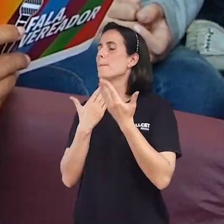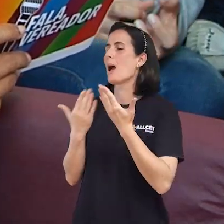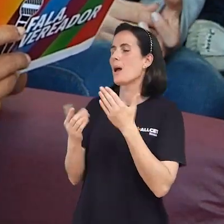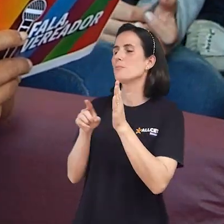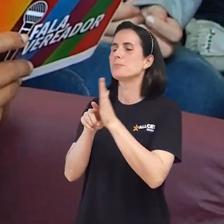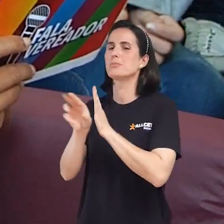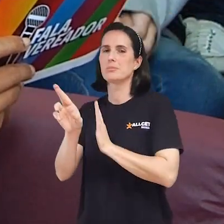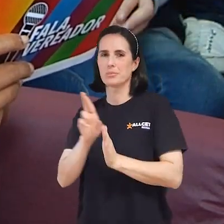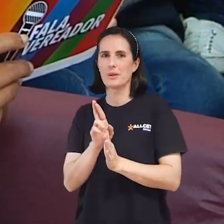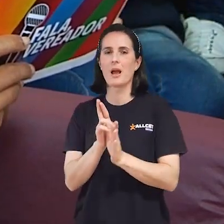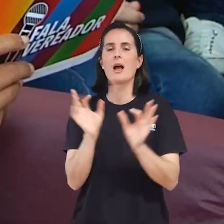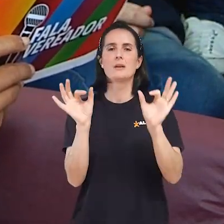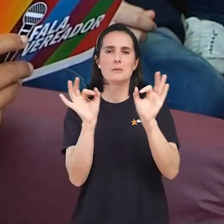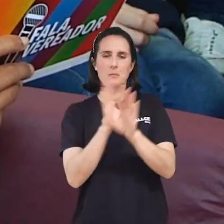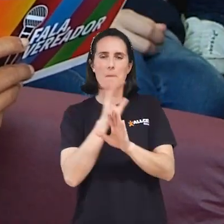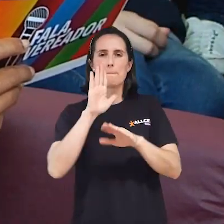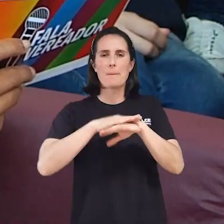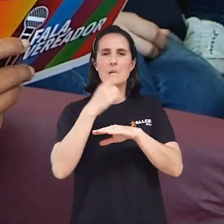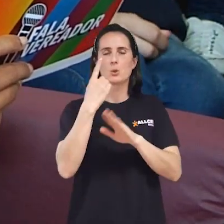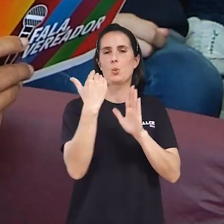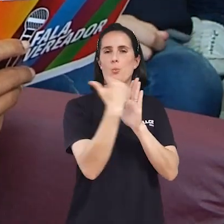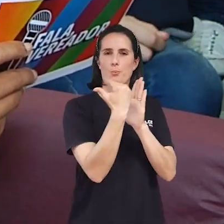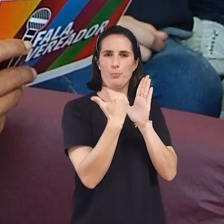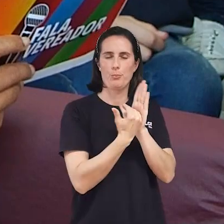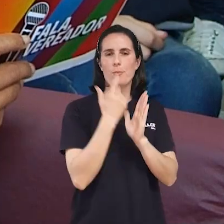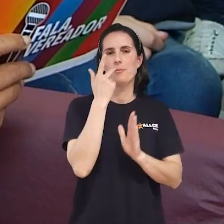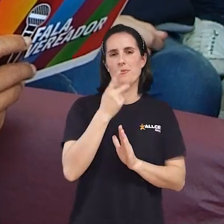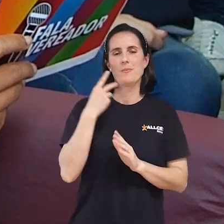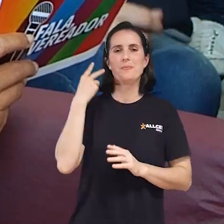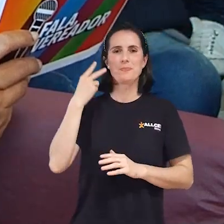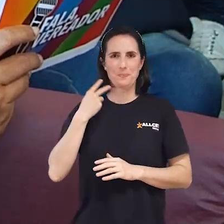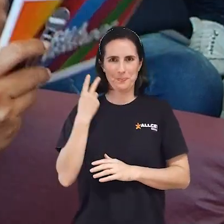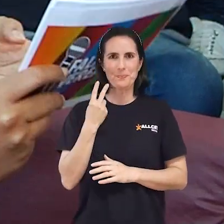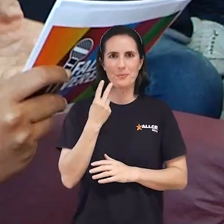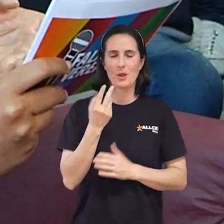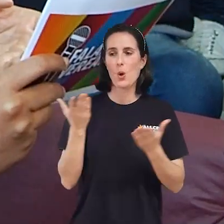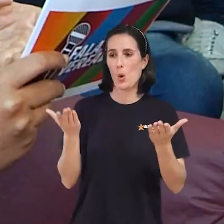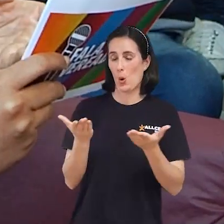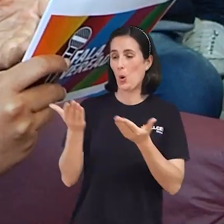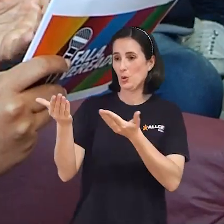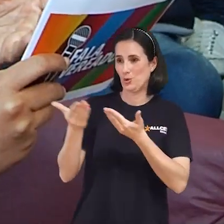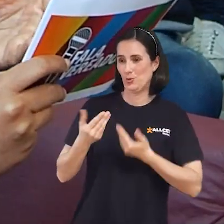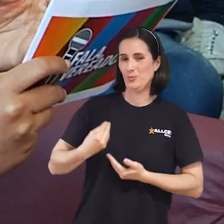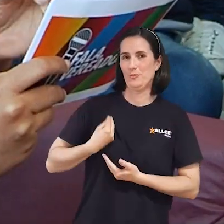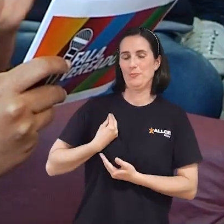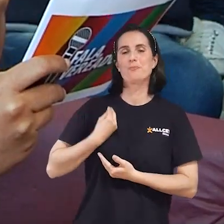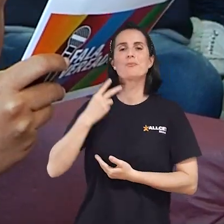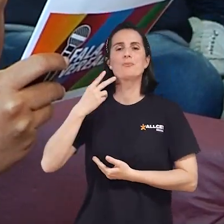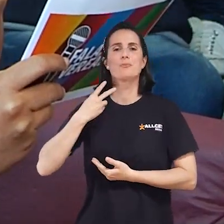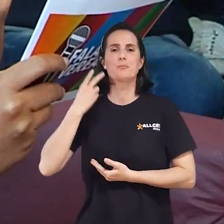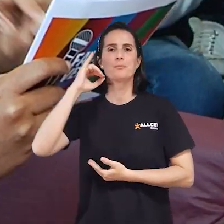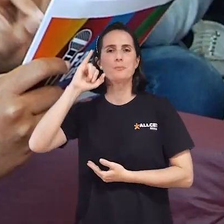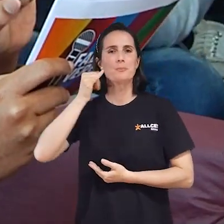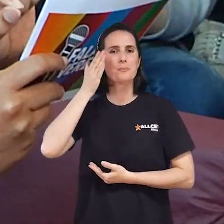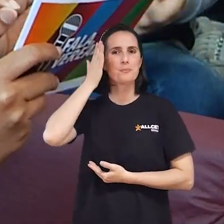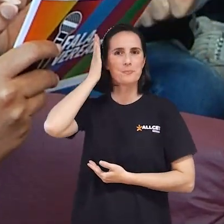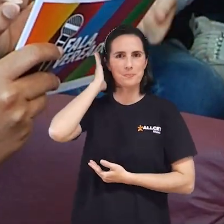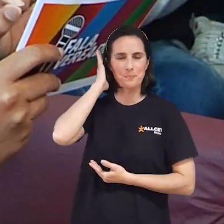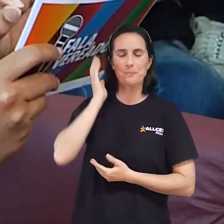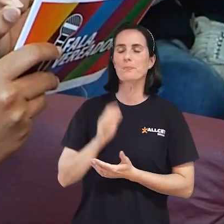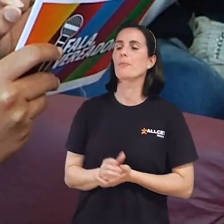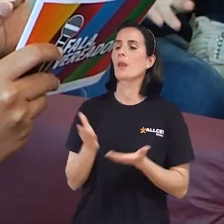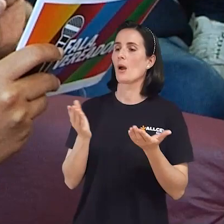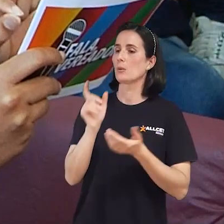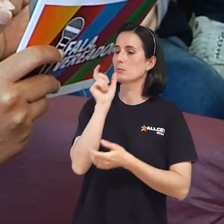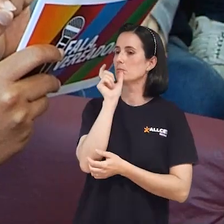Vereador, que recebemos hoje o vereador Jair Pedre. Eu passo a palavra para o senhor fazer as suas